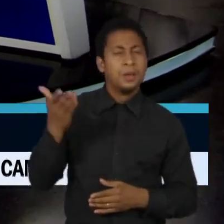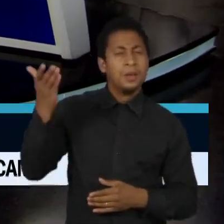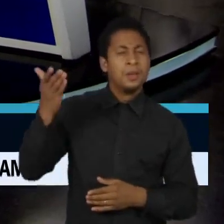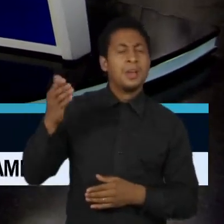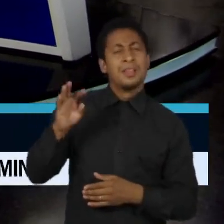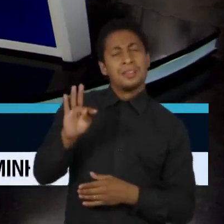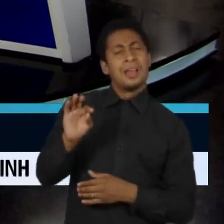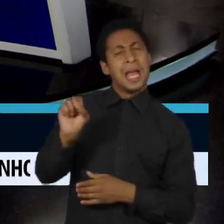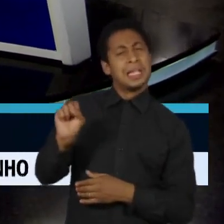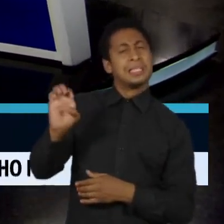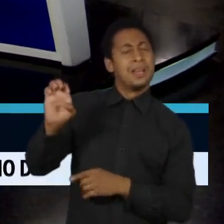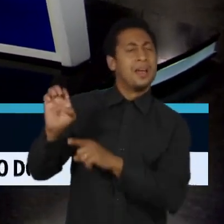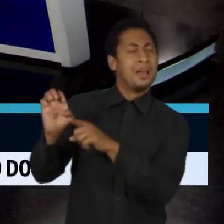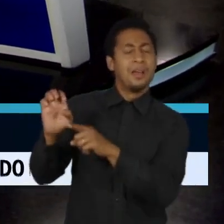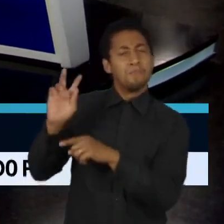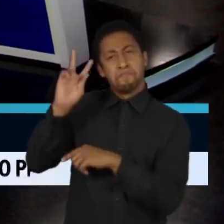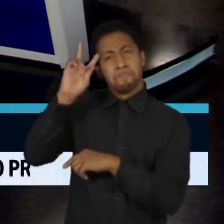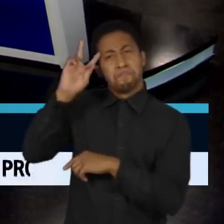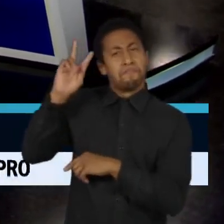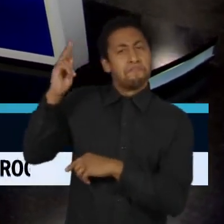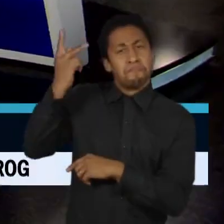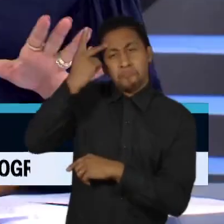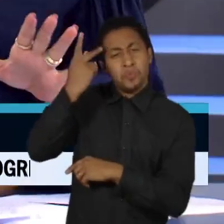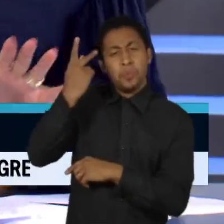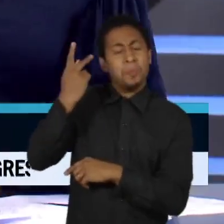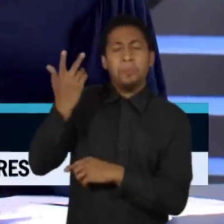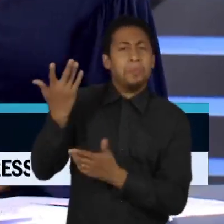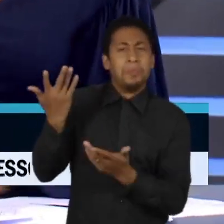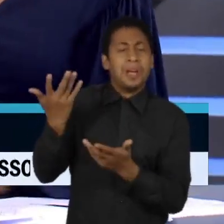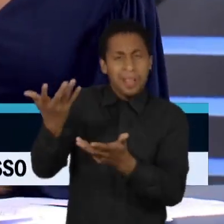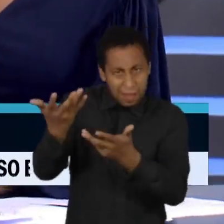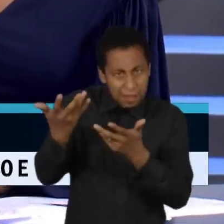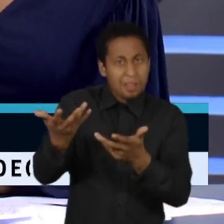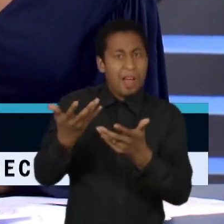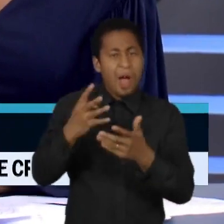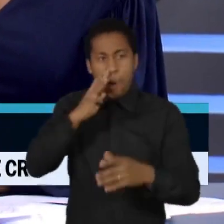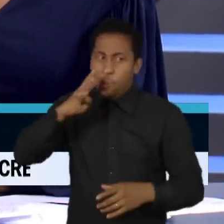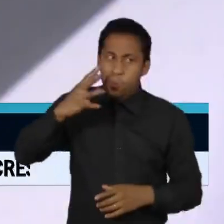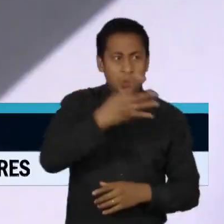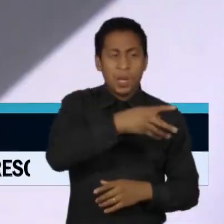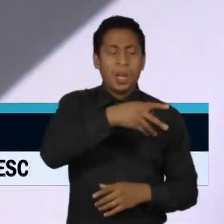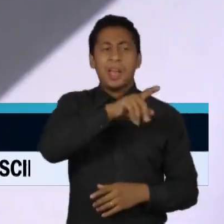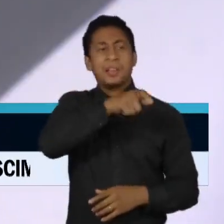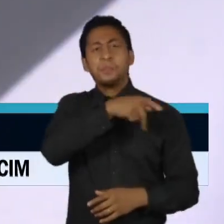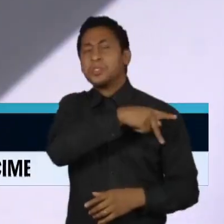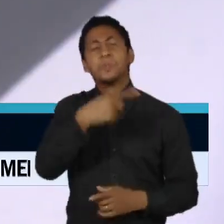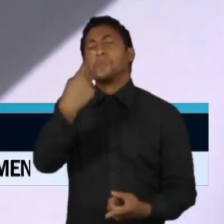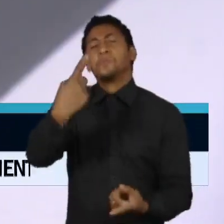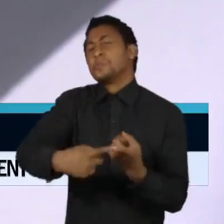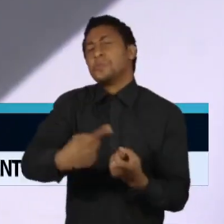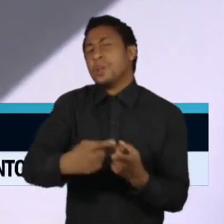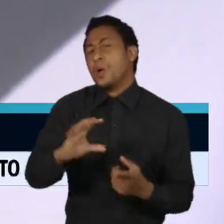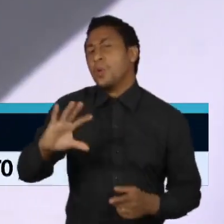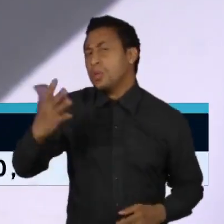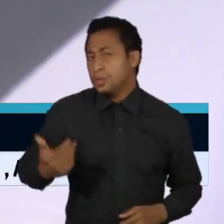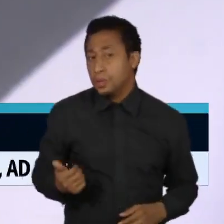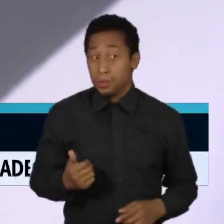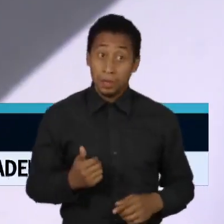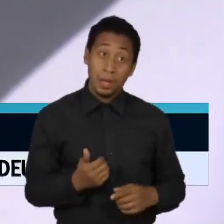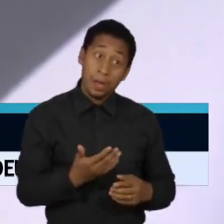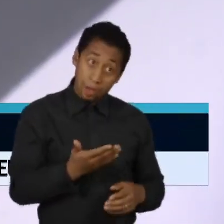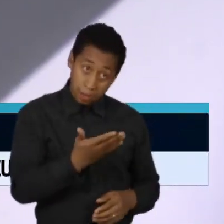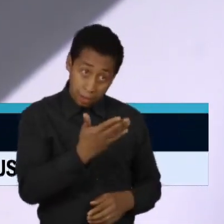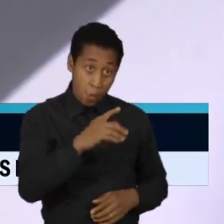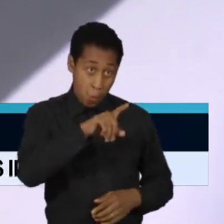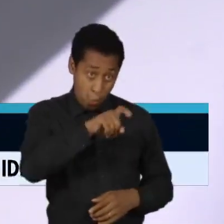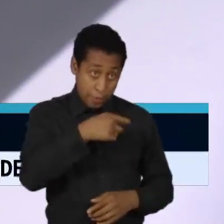à condenação de um ex-presidente? Porque isso nunca aconteceu na história do TSE. Ah, mas esse daí não é um ex-presidente qualquer, né? Esse